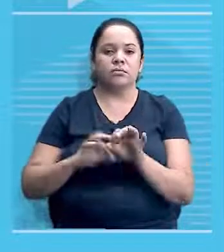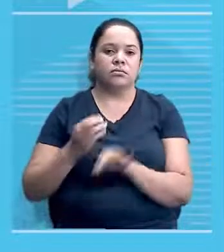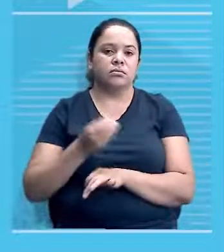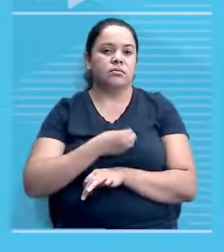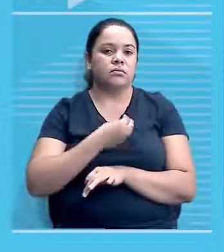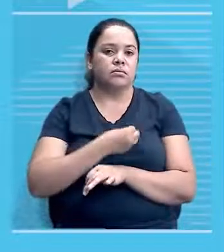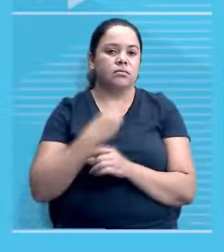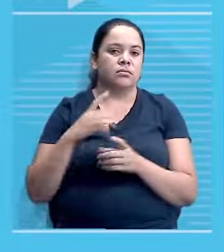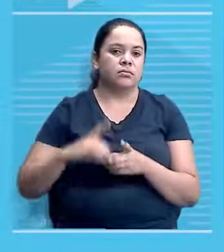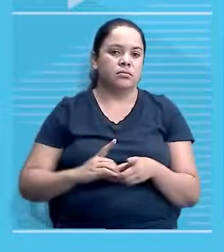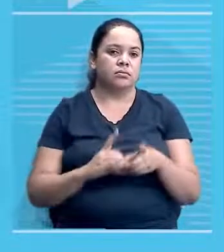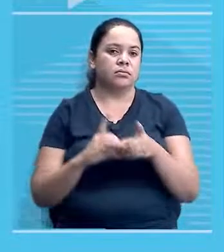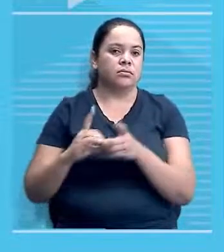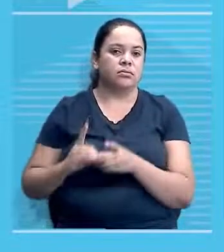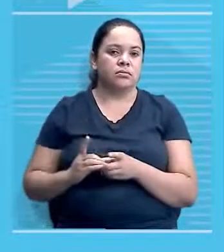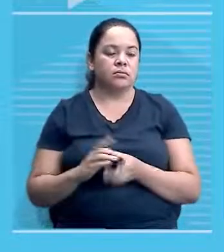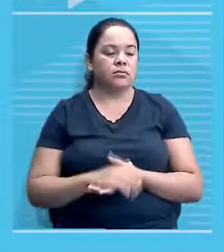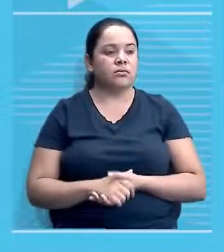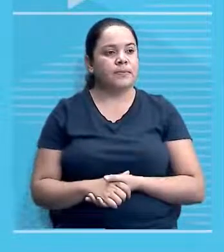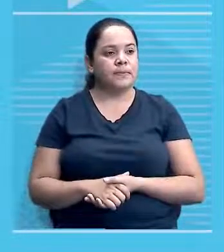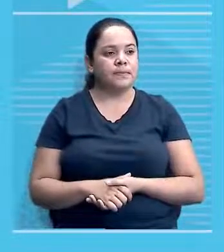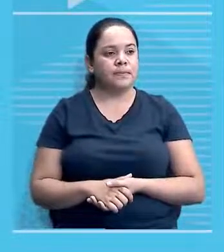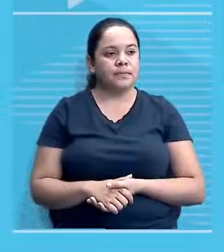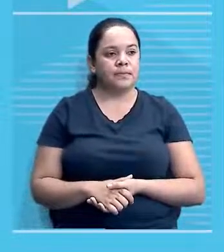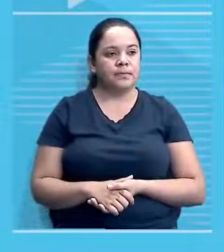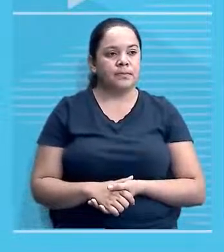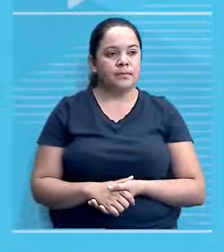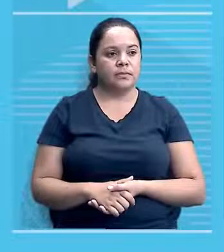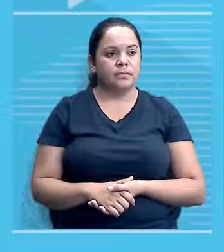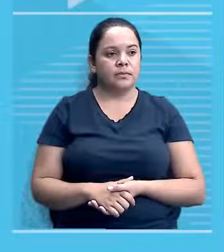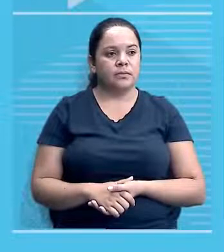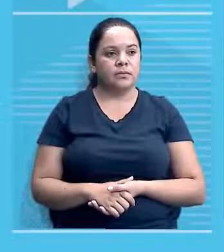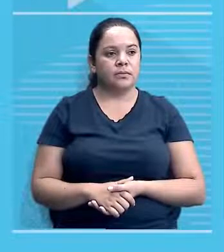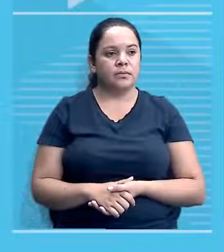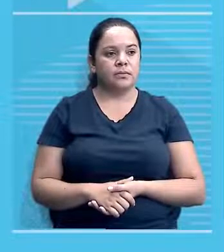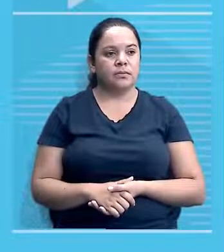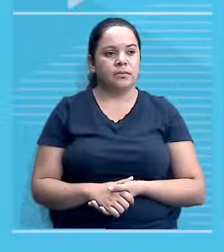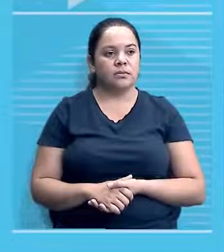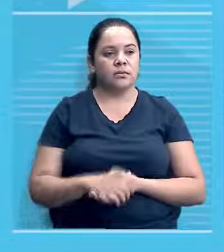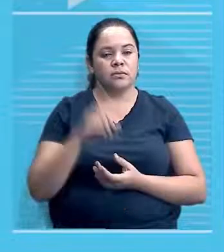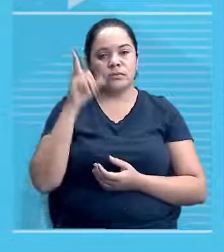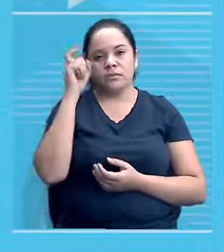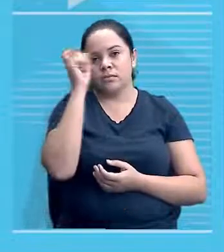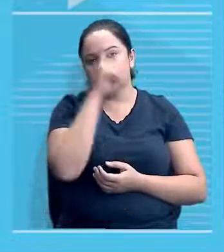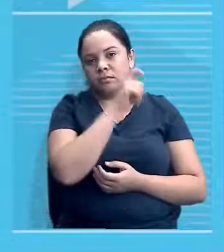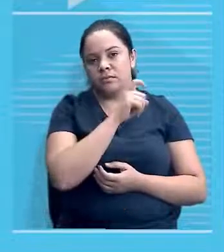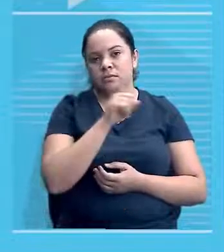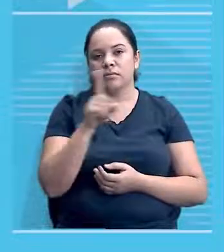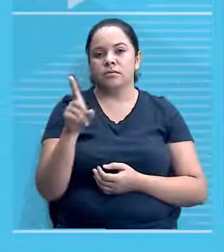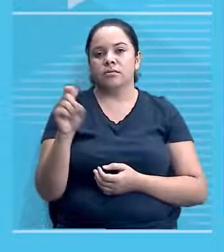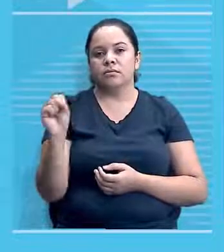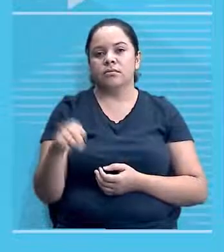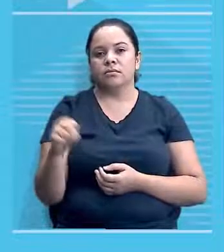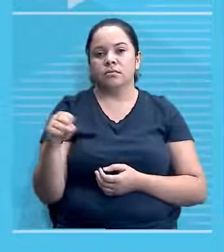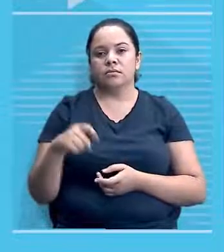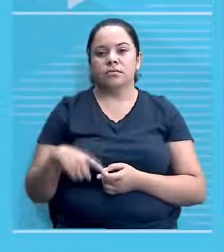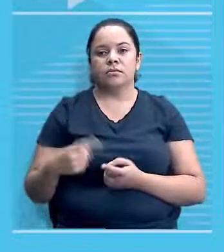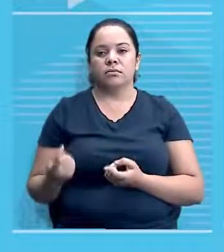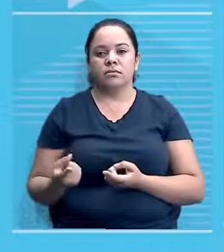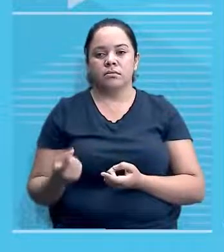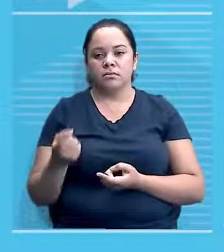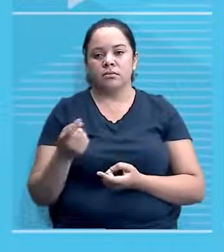então é conturbado é mas não é o melhor